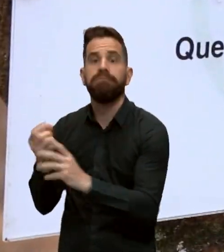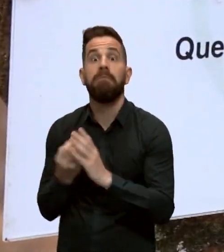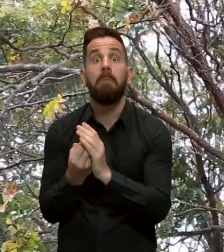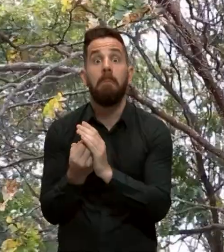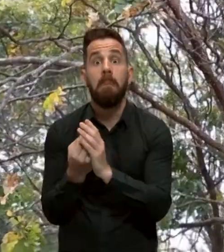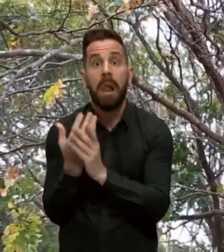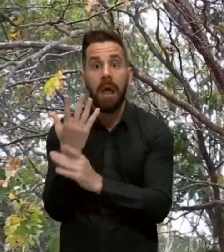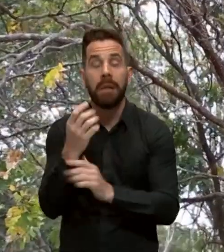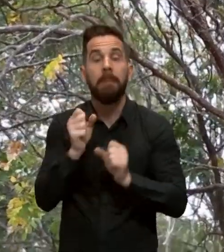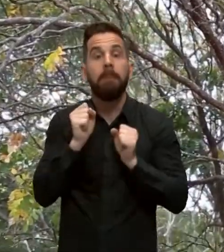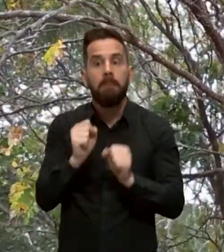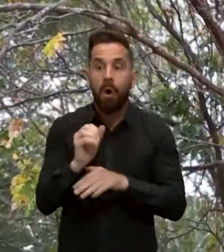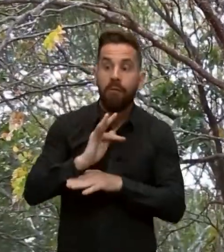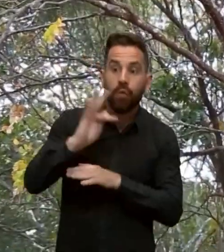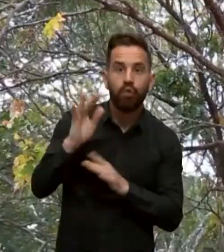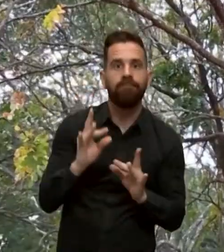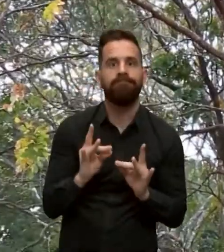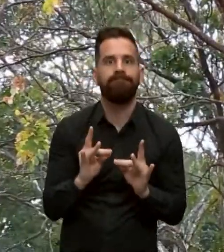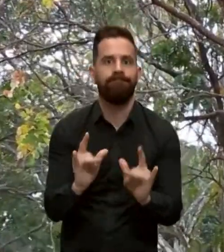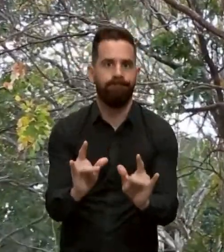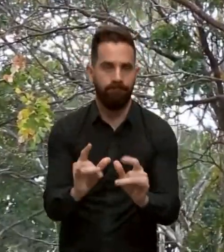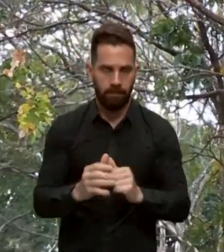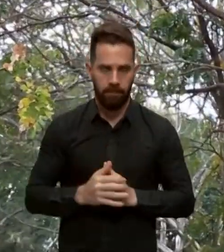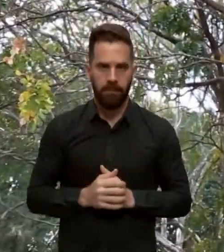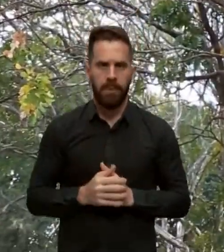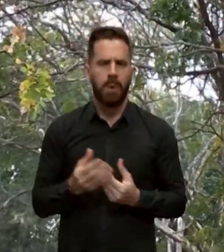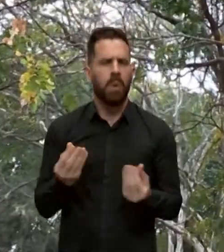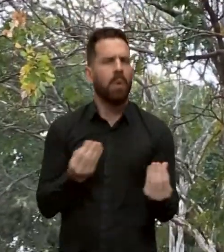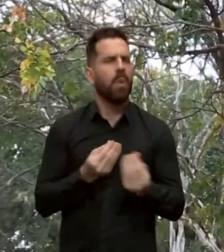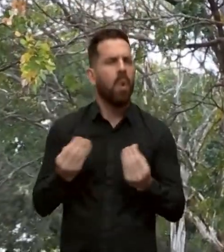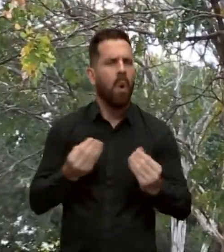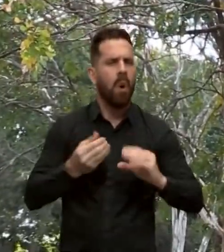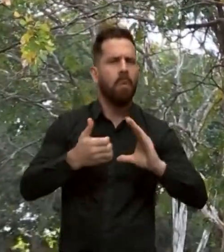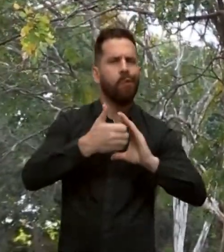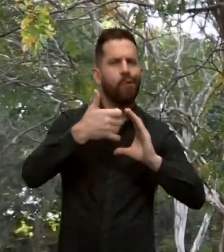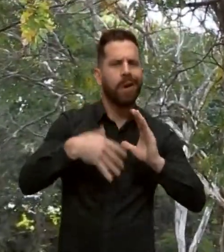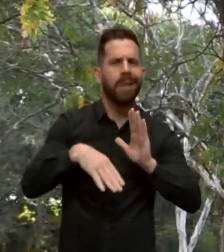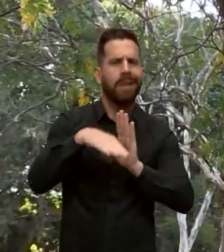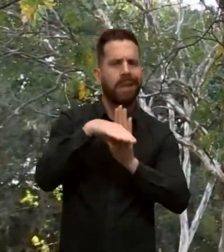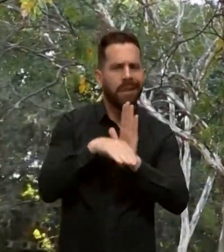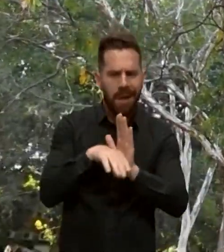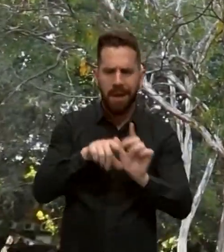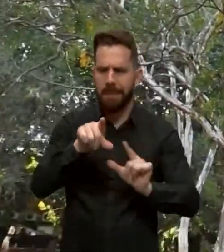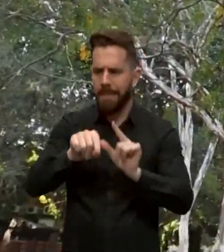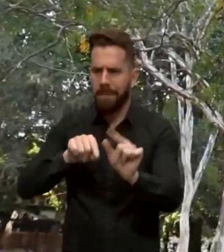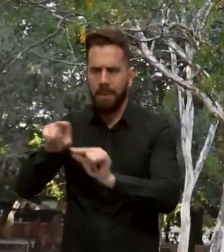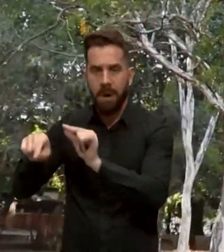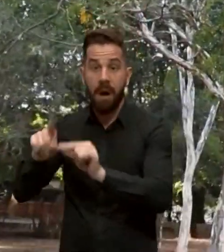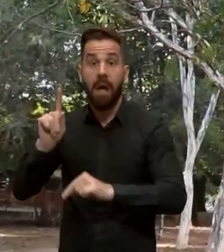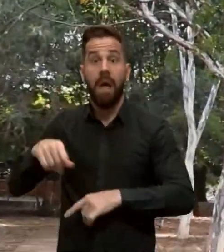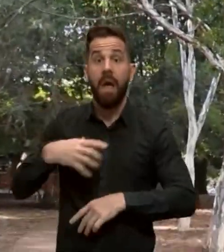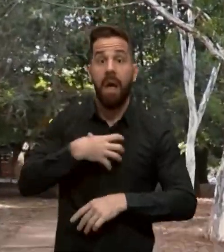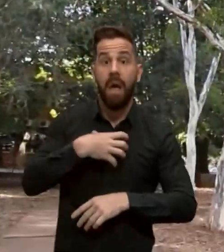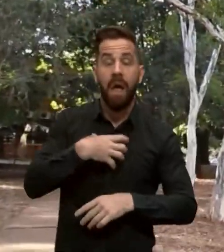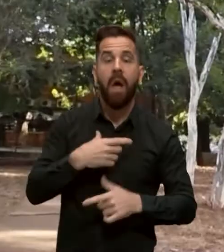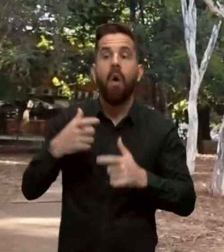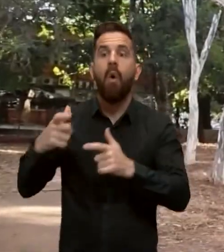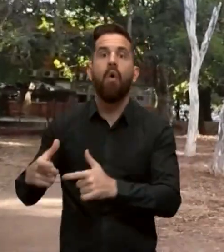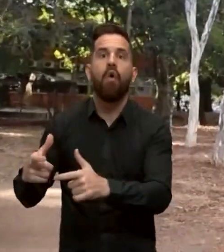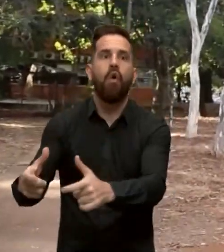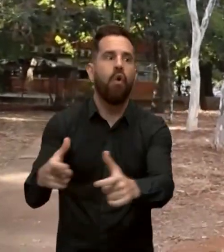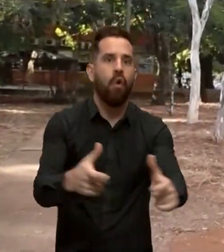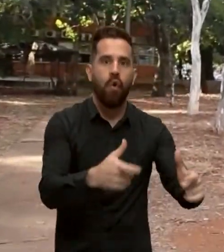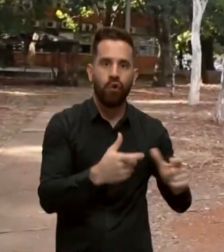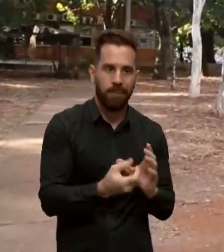extinção. Os critérios considerados para a seleção dessas espécies são o modo como as plantas estão distribuídas e